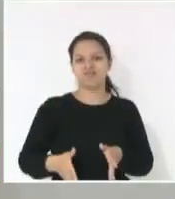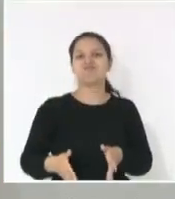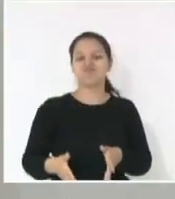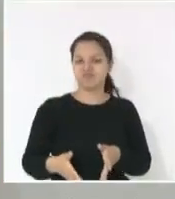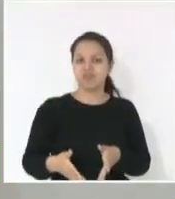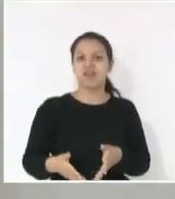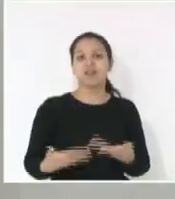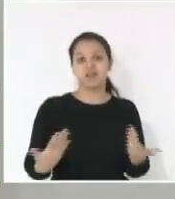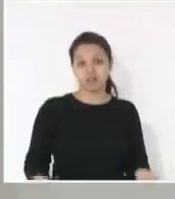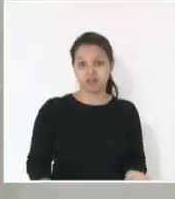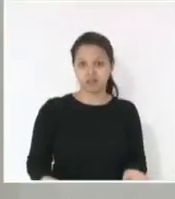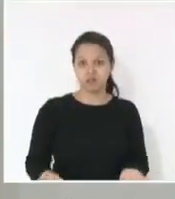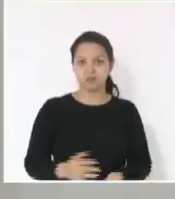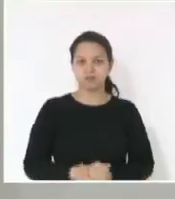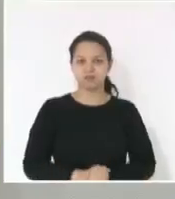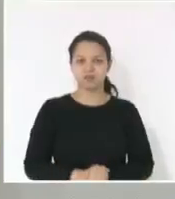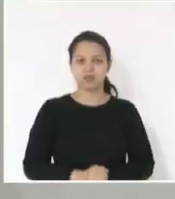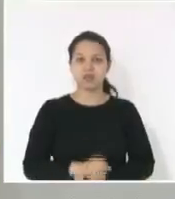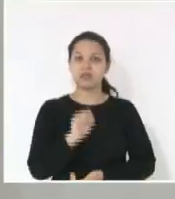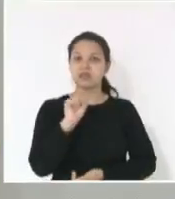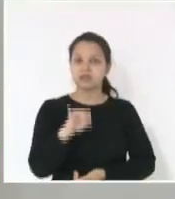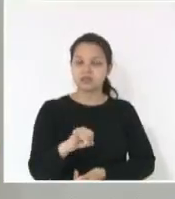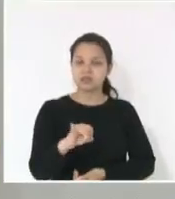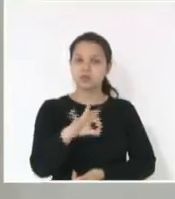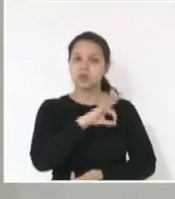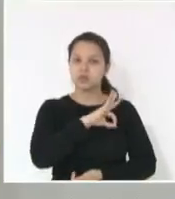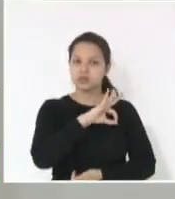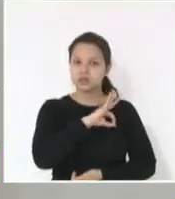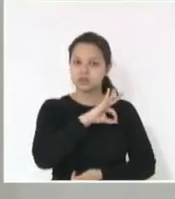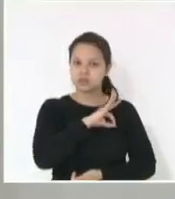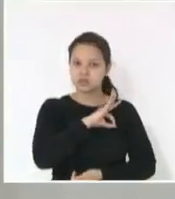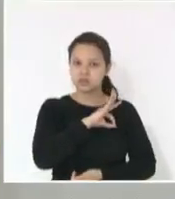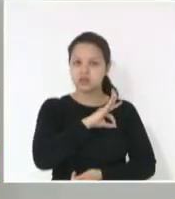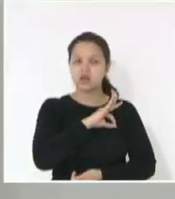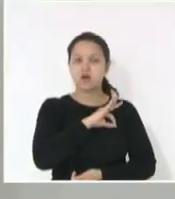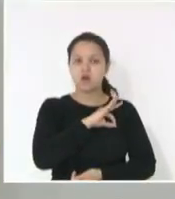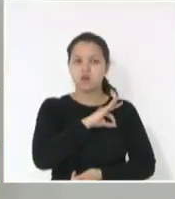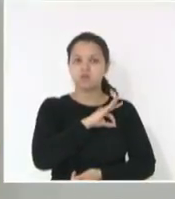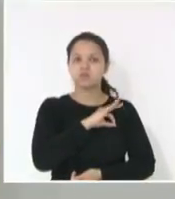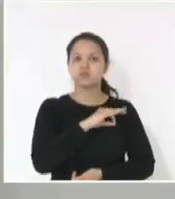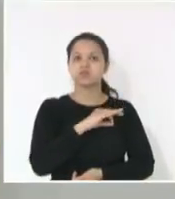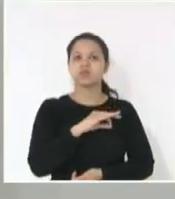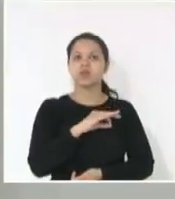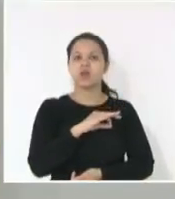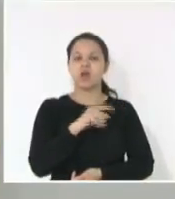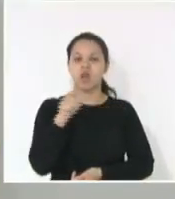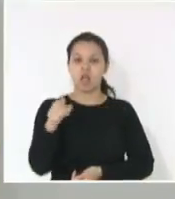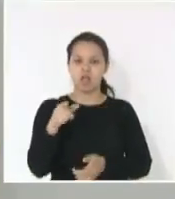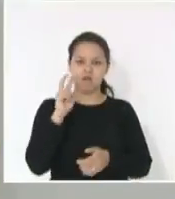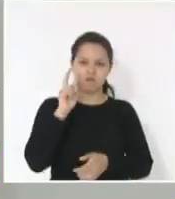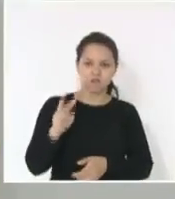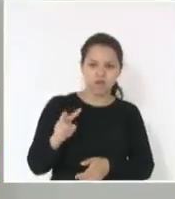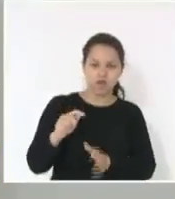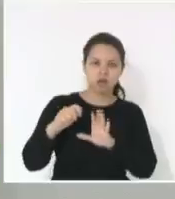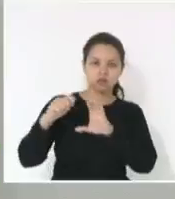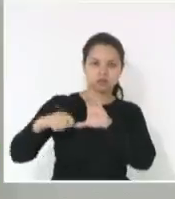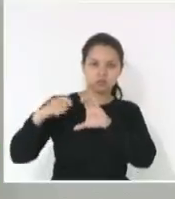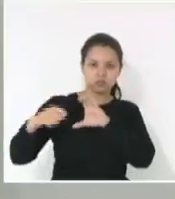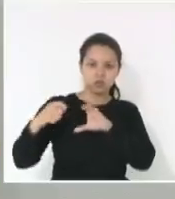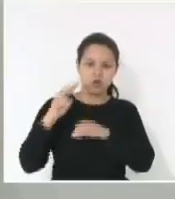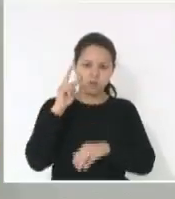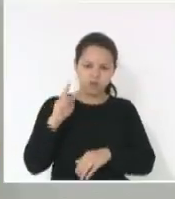roubo. Se o policial que está de plantão é alertado pela câmera que entrou na cidade um